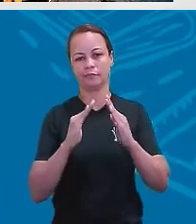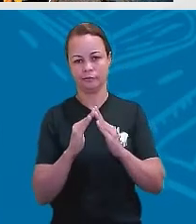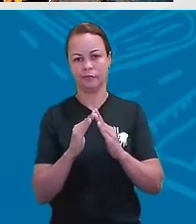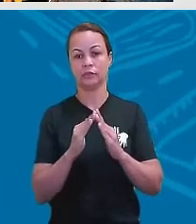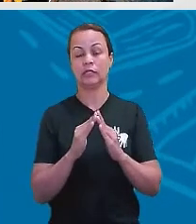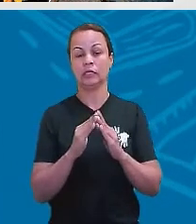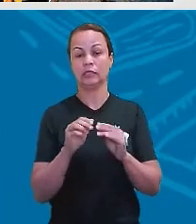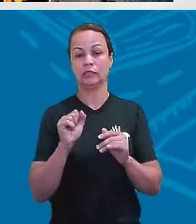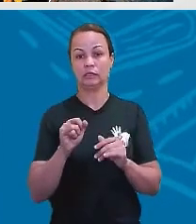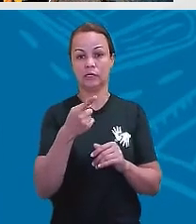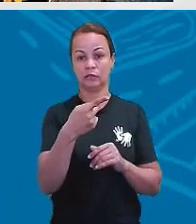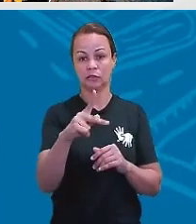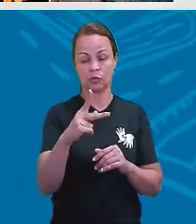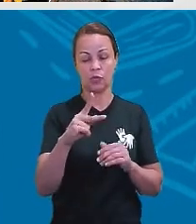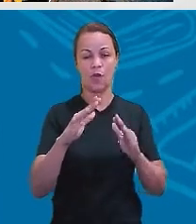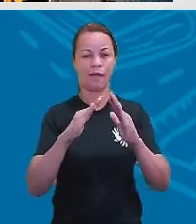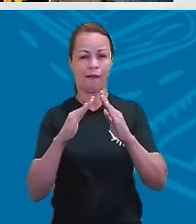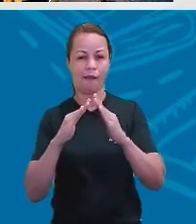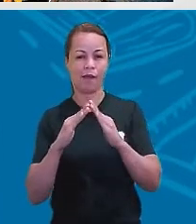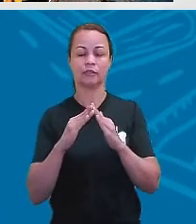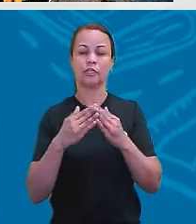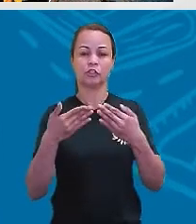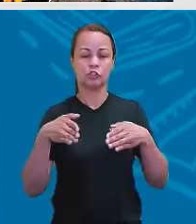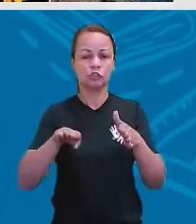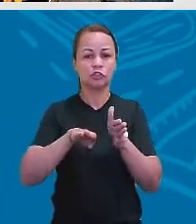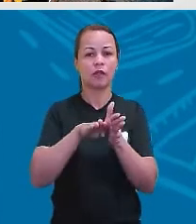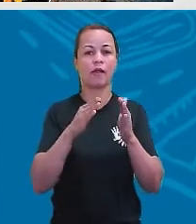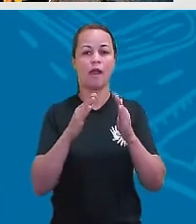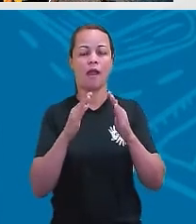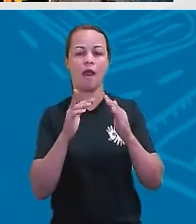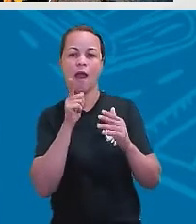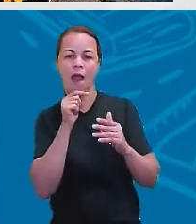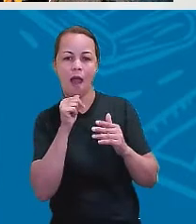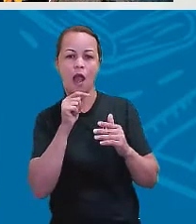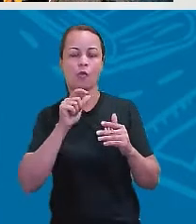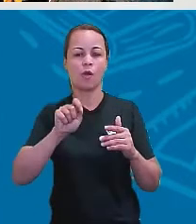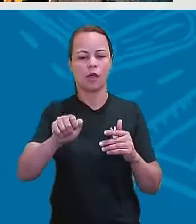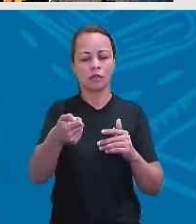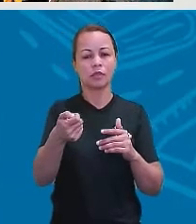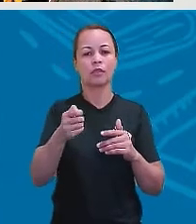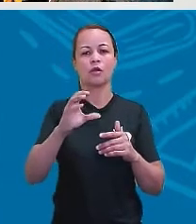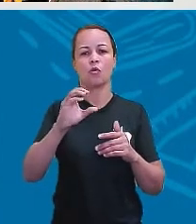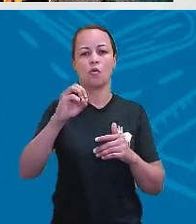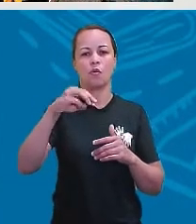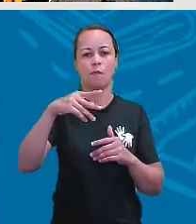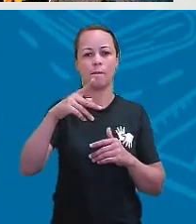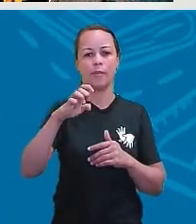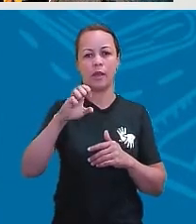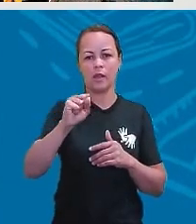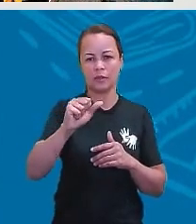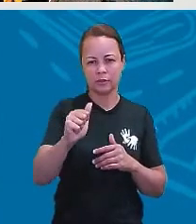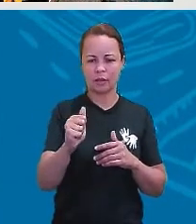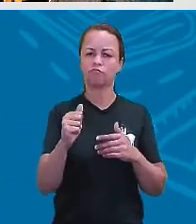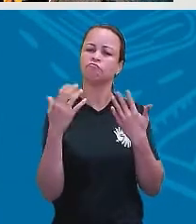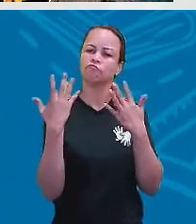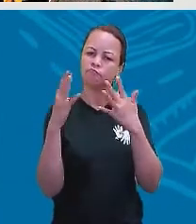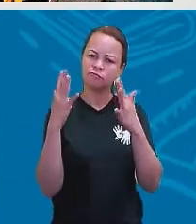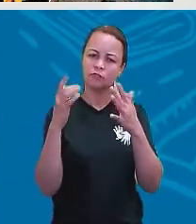Então, se aí na sua casa chega a água da Compesa, chega a água encanada, parabéns, né? Você está sendo atendido